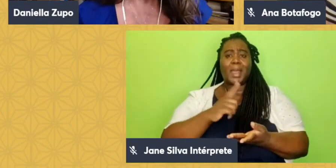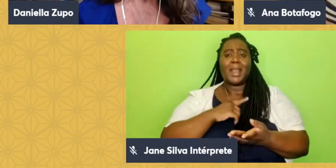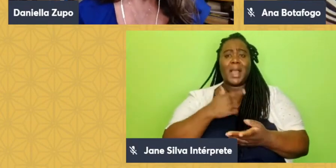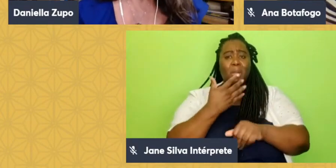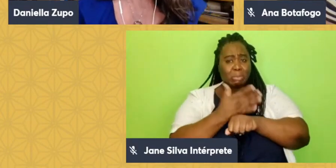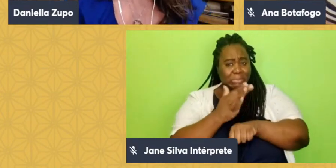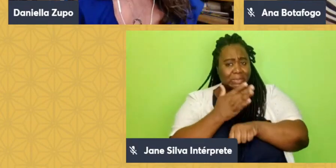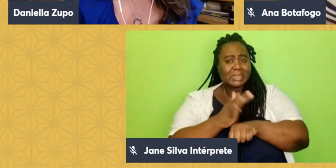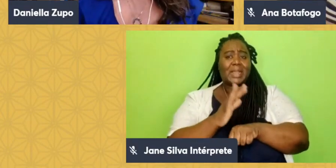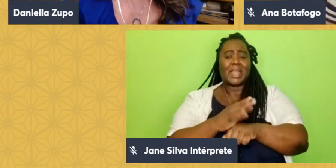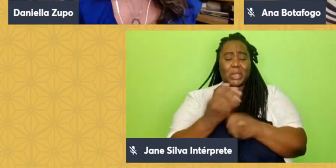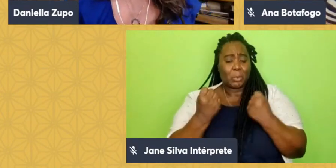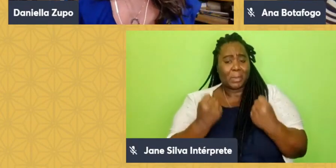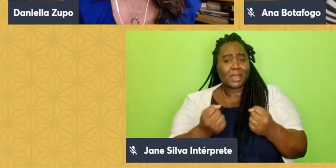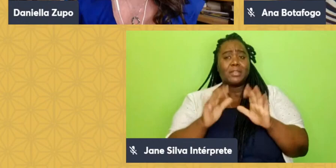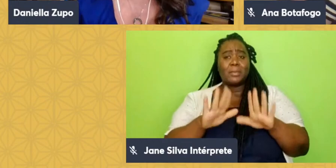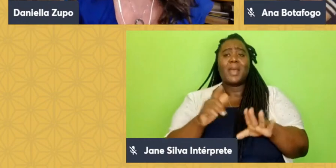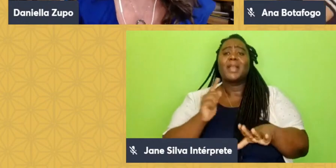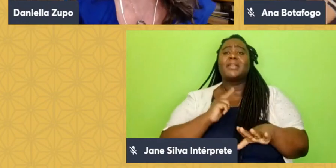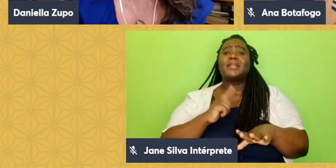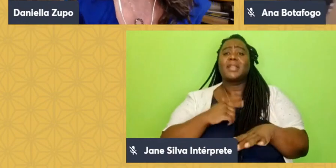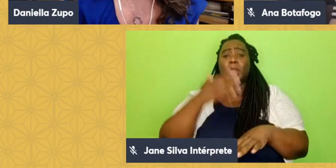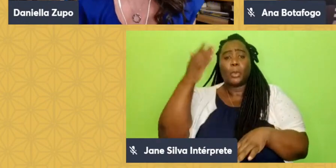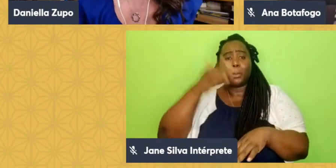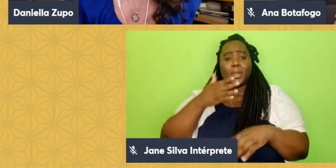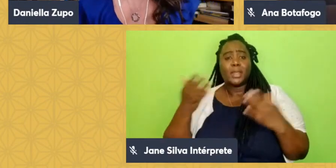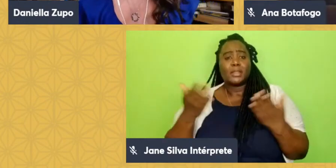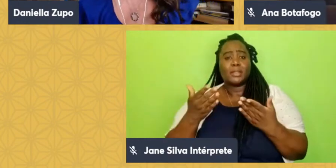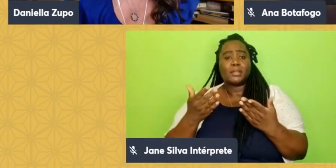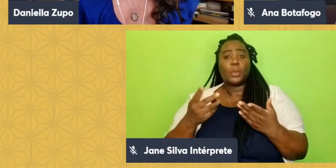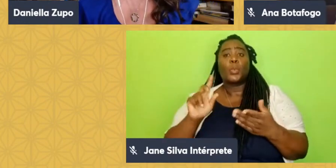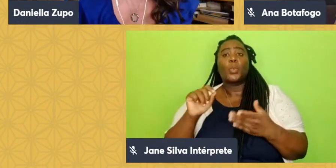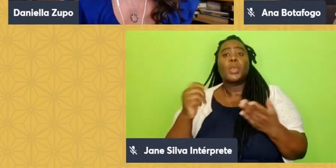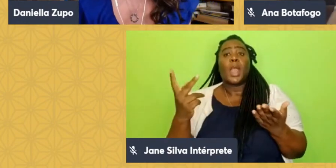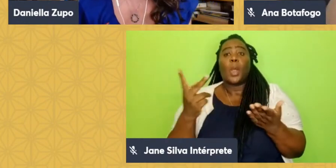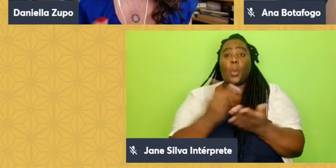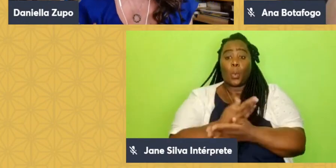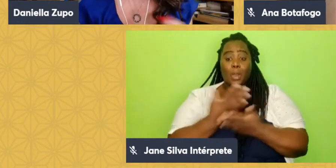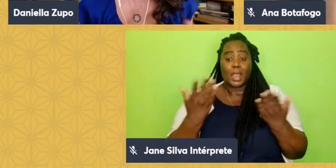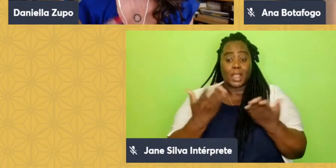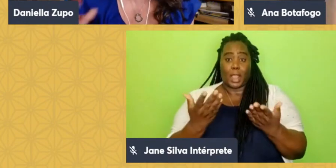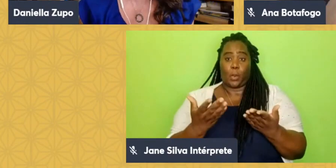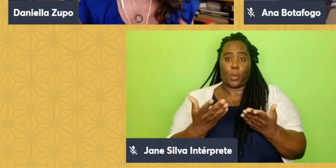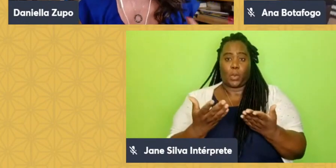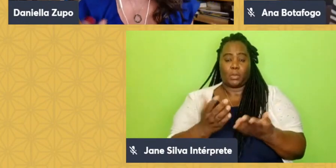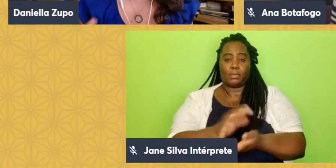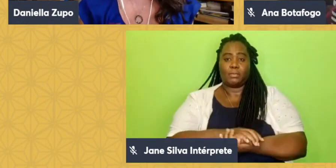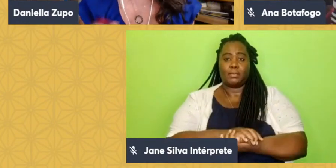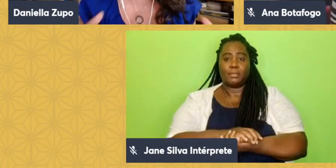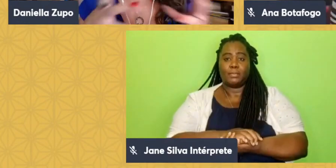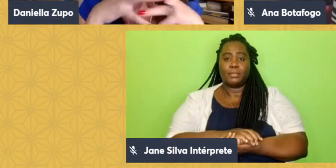intenso mas existe também um momento presente não existe o que acontece em cena essa